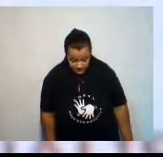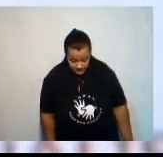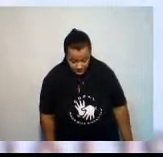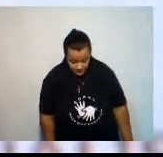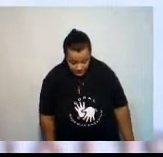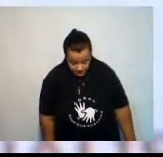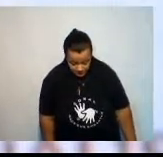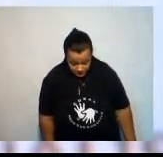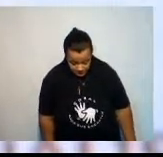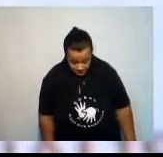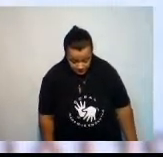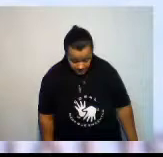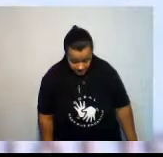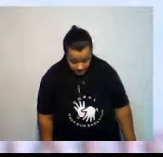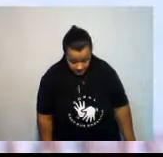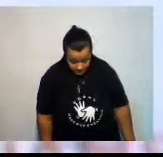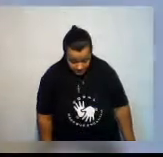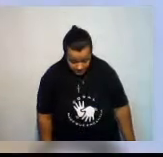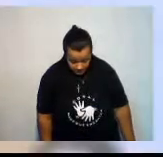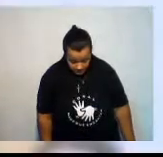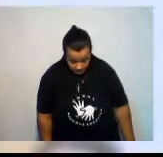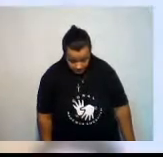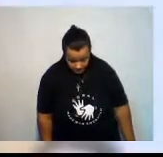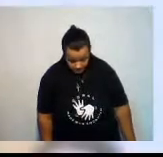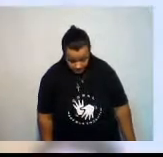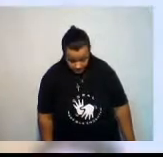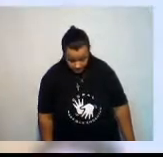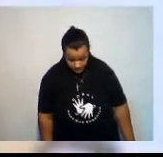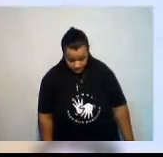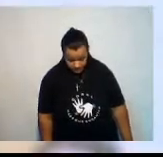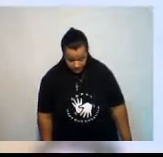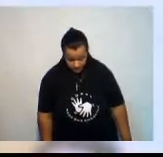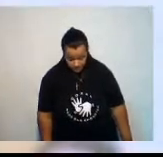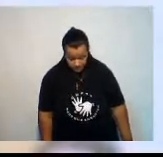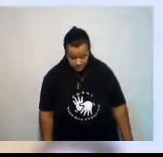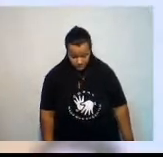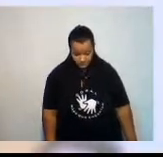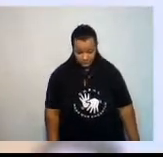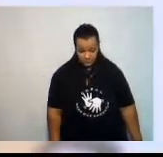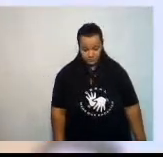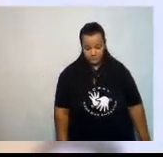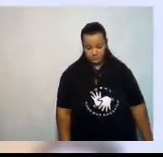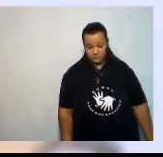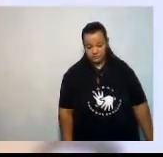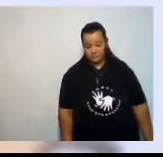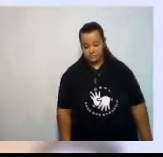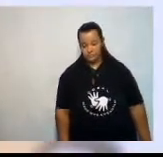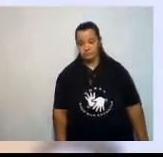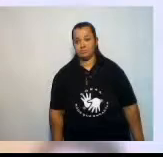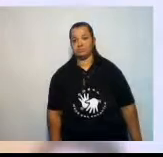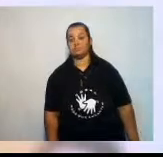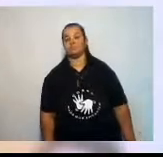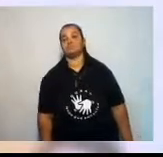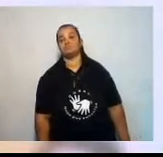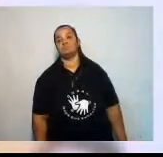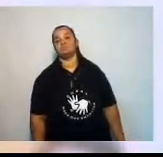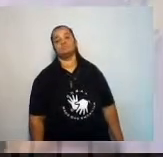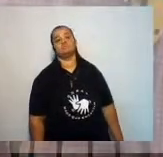esquece de compartilhar com seus amigos. E tem prêmios, tem brindes, então fica aí ligadinho conosco, tá bom? Vamos de música.